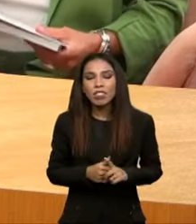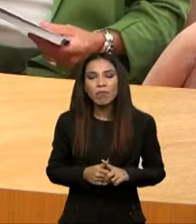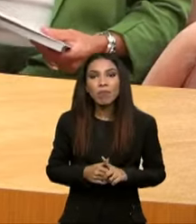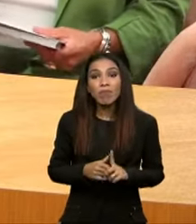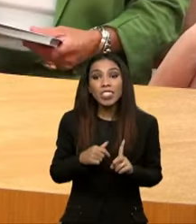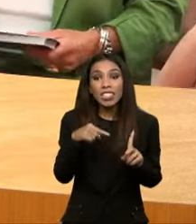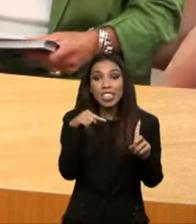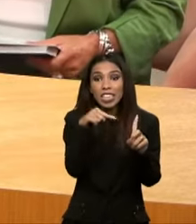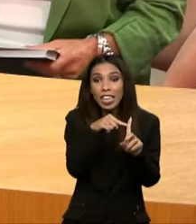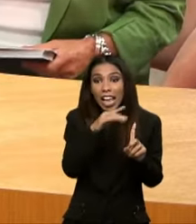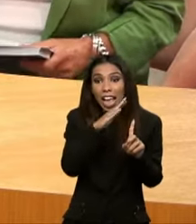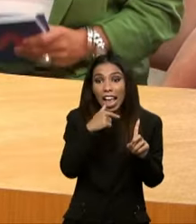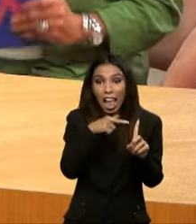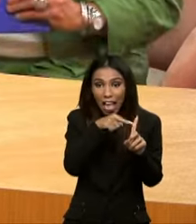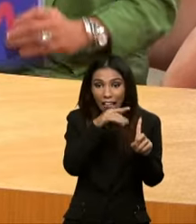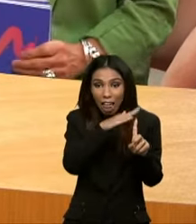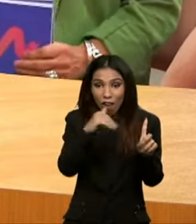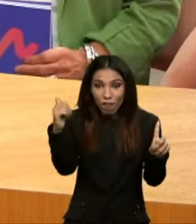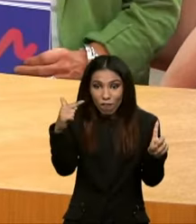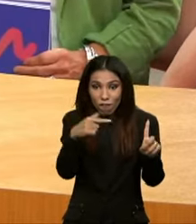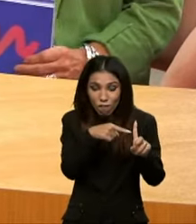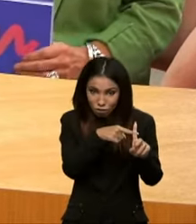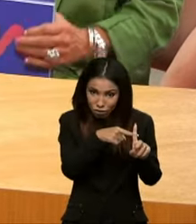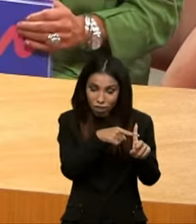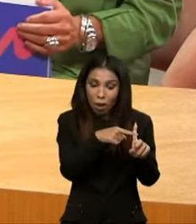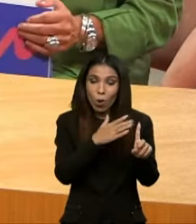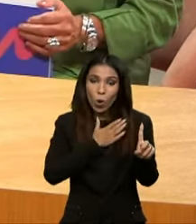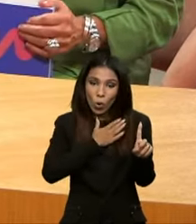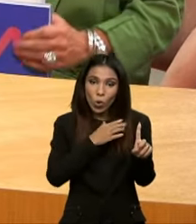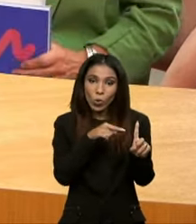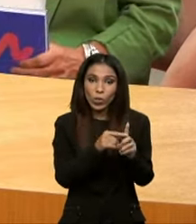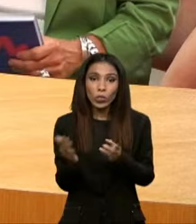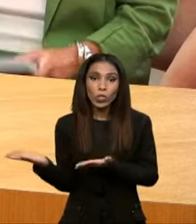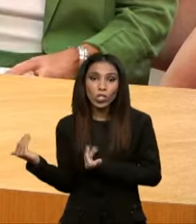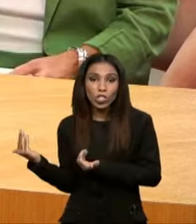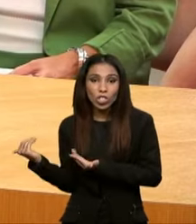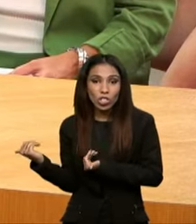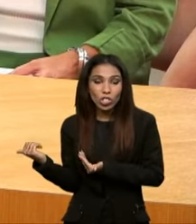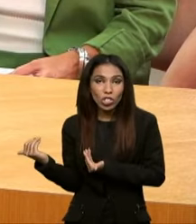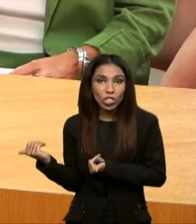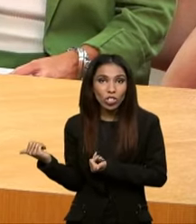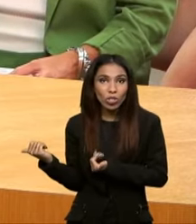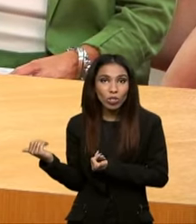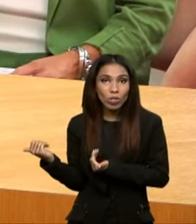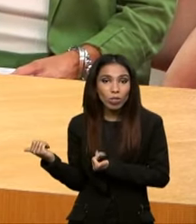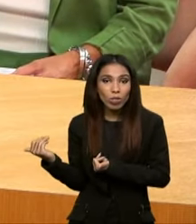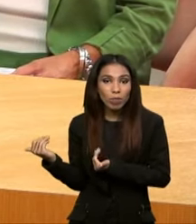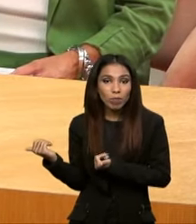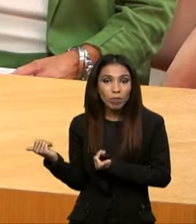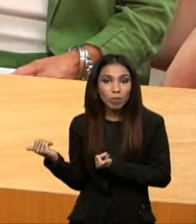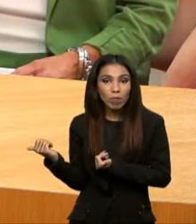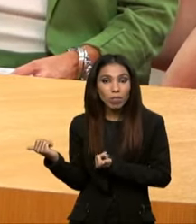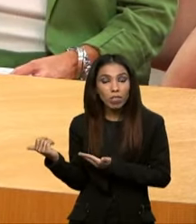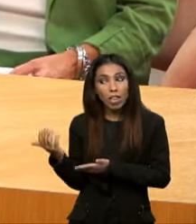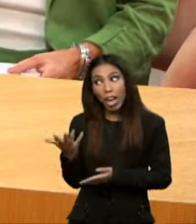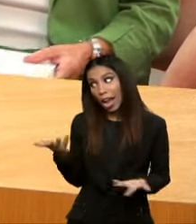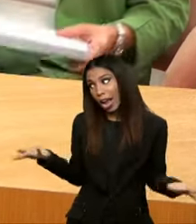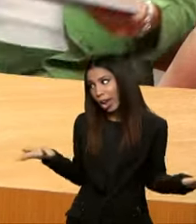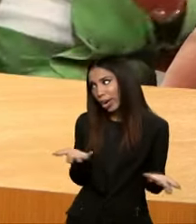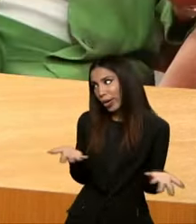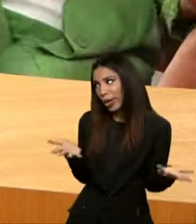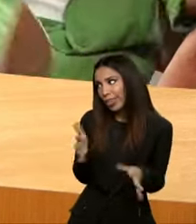Ídola. Mas ela é minha ídola. E jovem, assim, então é um barato, enquanto. Uma esperança que dá,